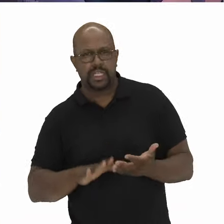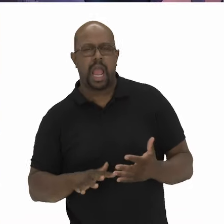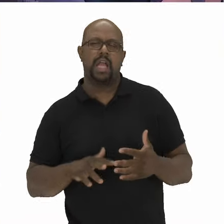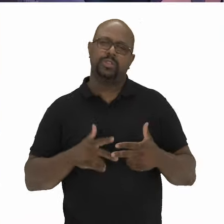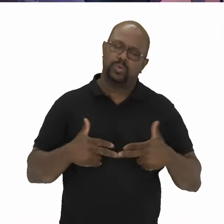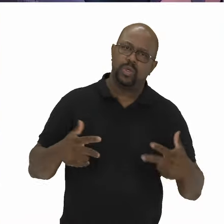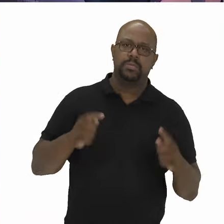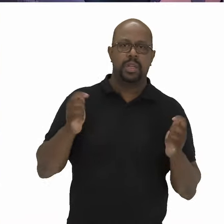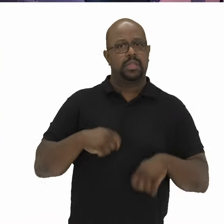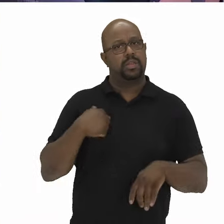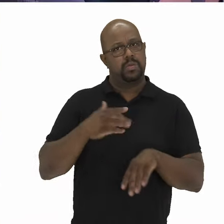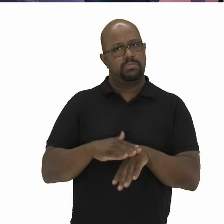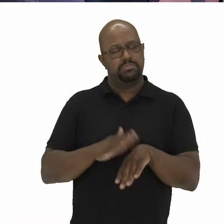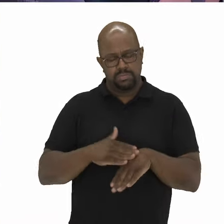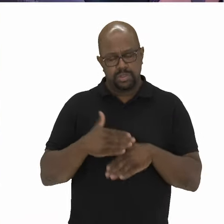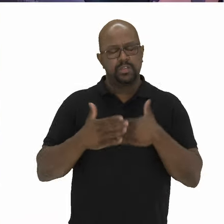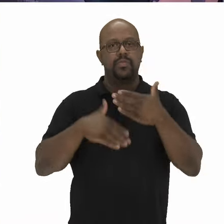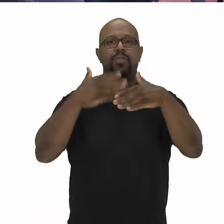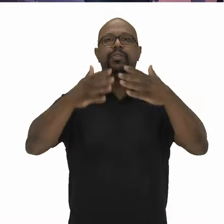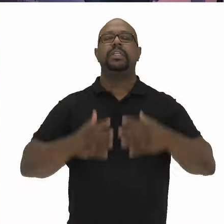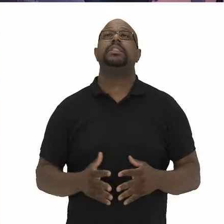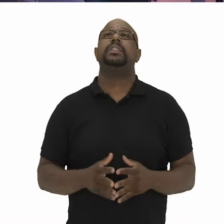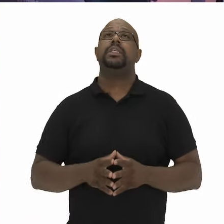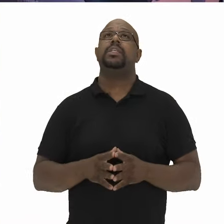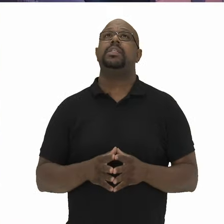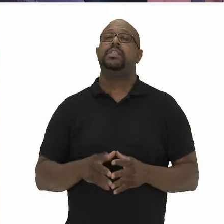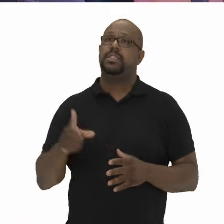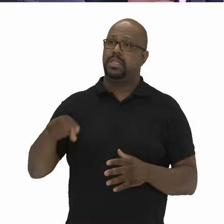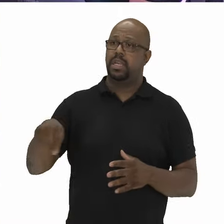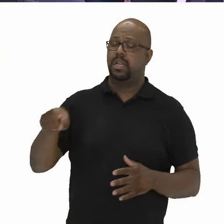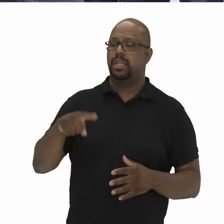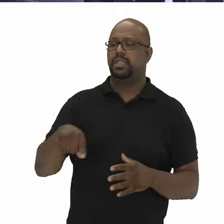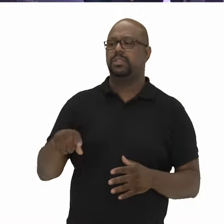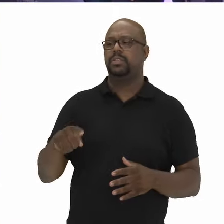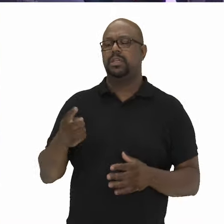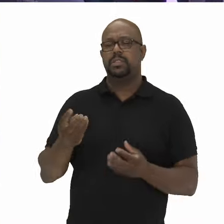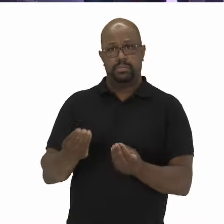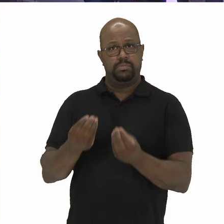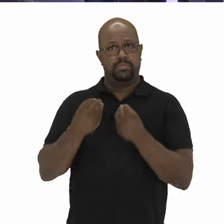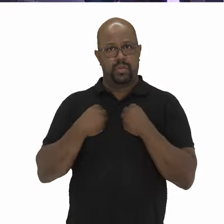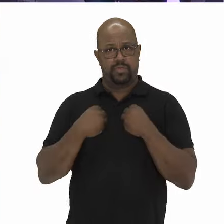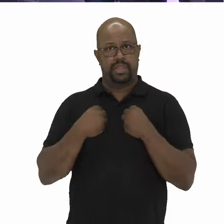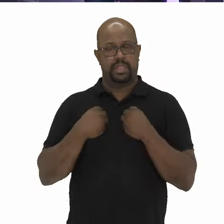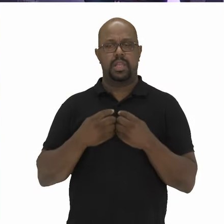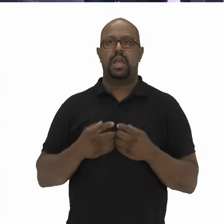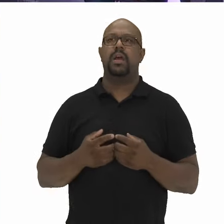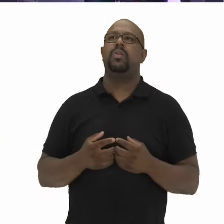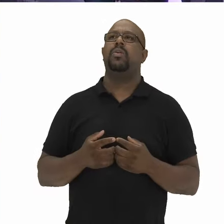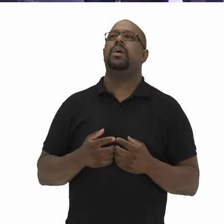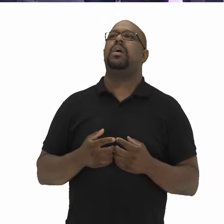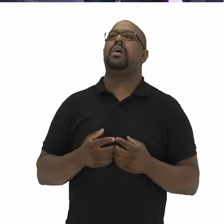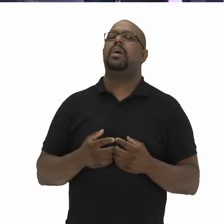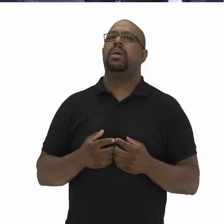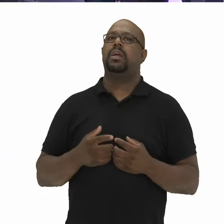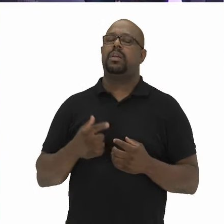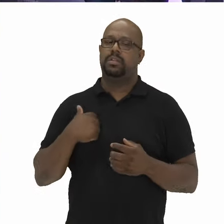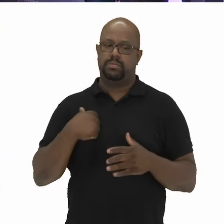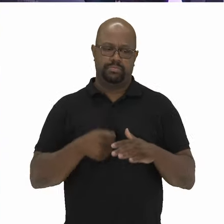atividades para que eu me desenvolvesse e eles me ofertaram